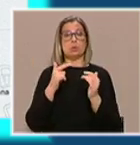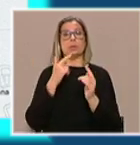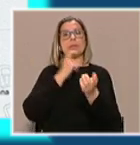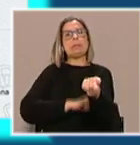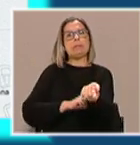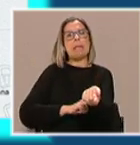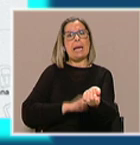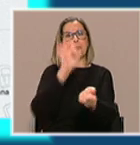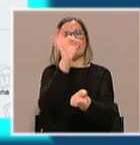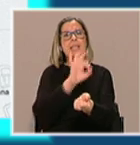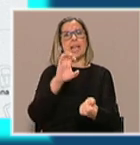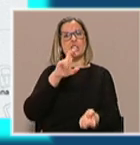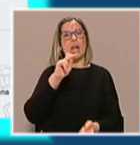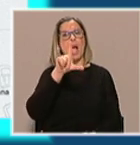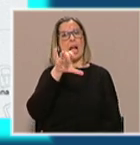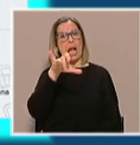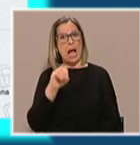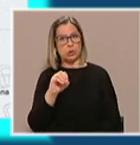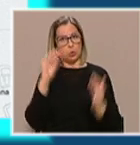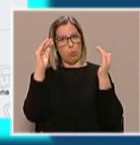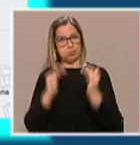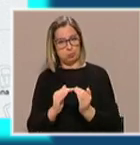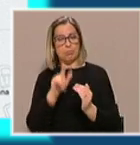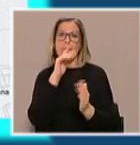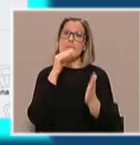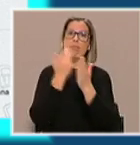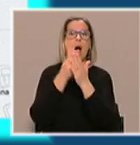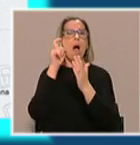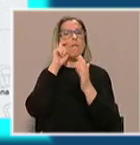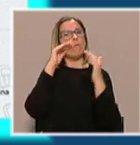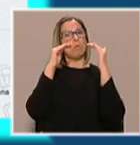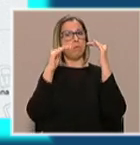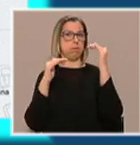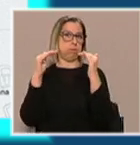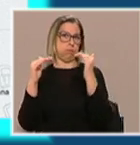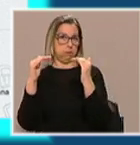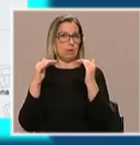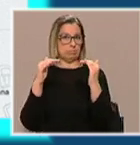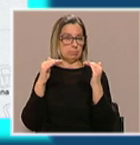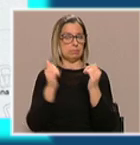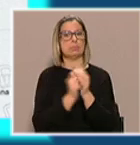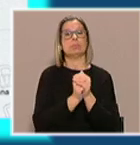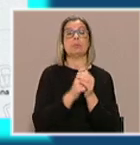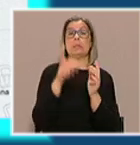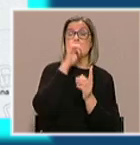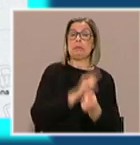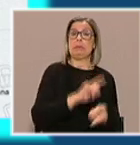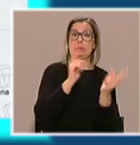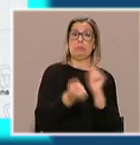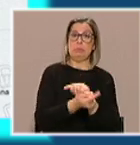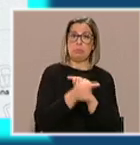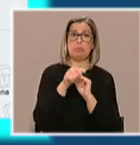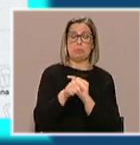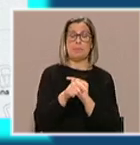sangue, mantendo assim a homeostasia, repondo os valores normais. Por sua vez, quando o processo